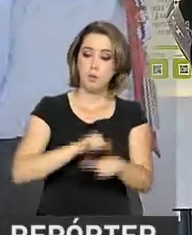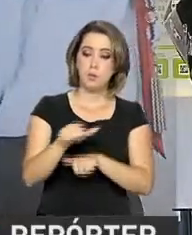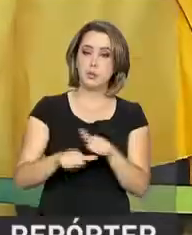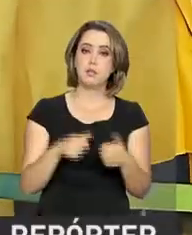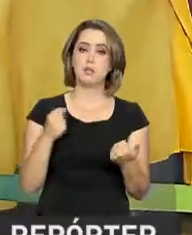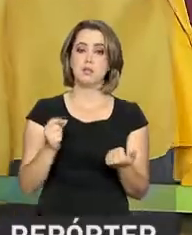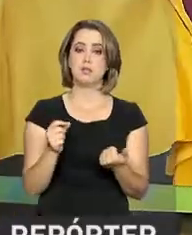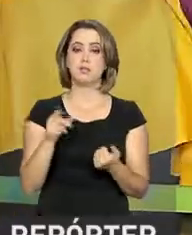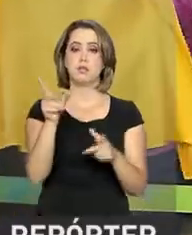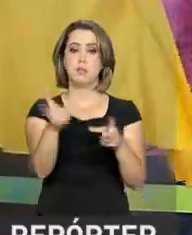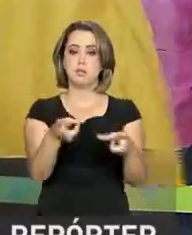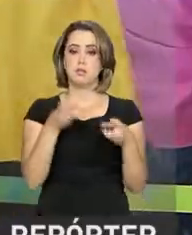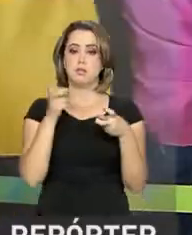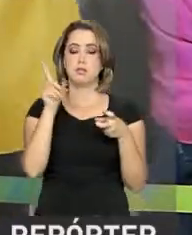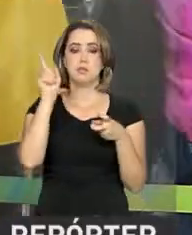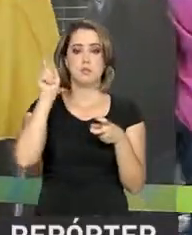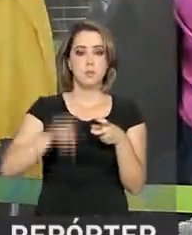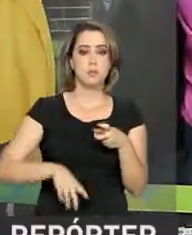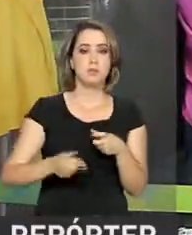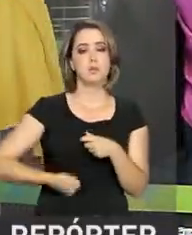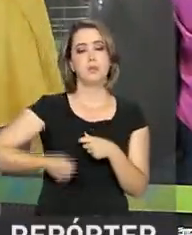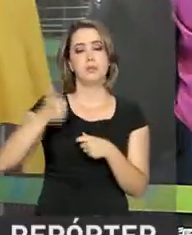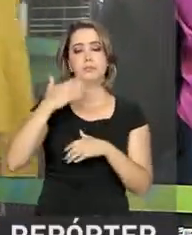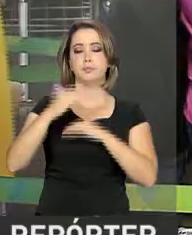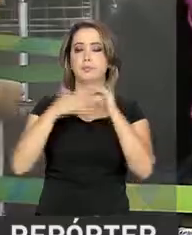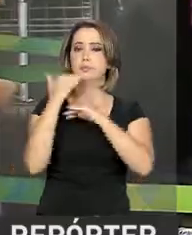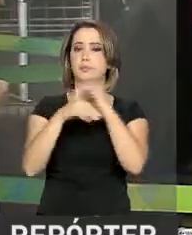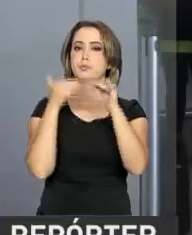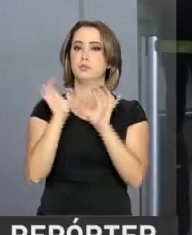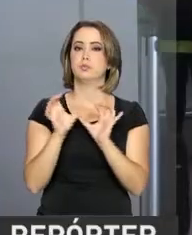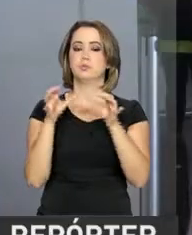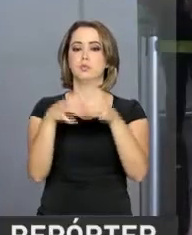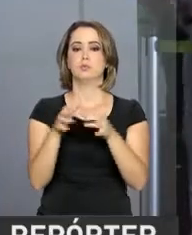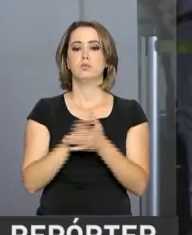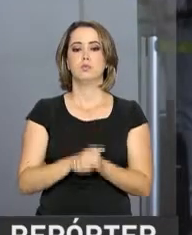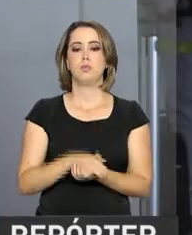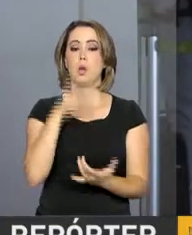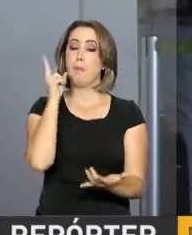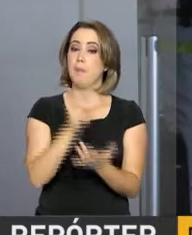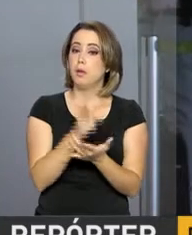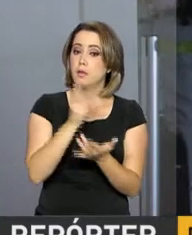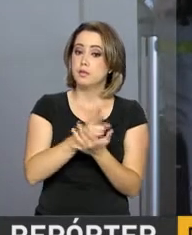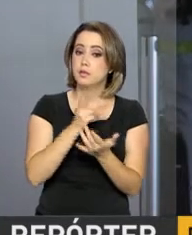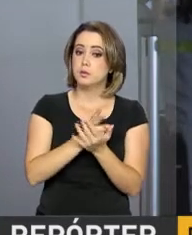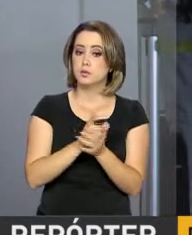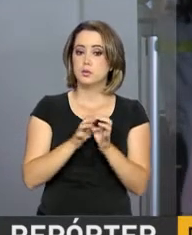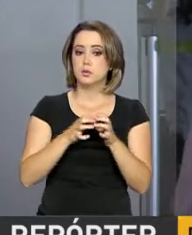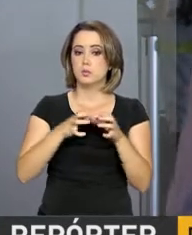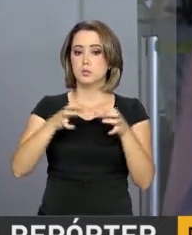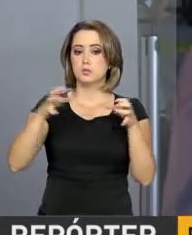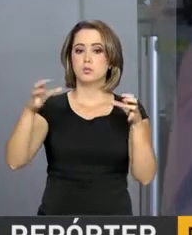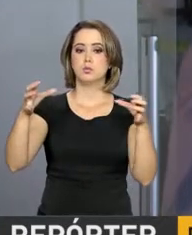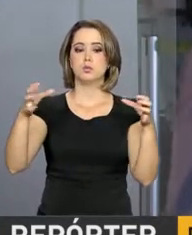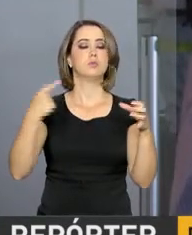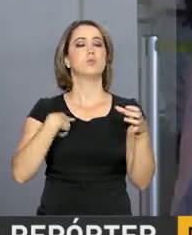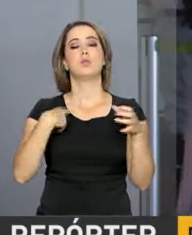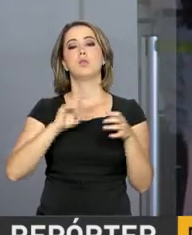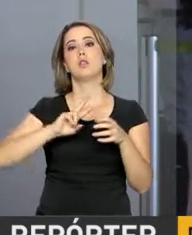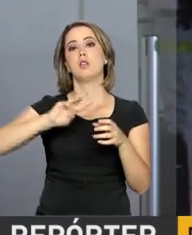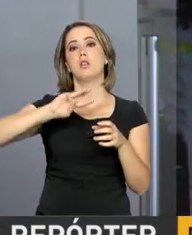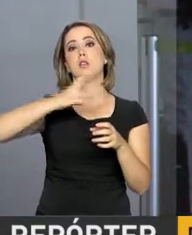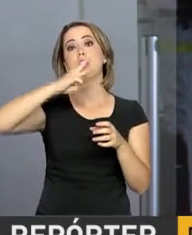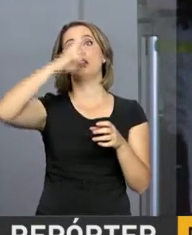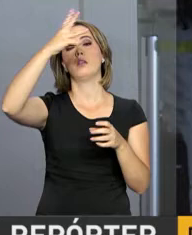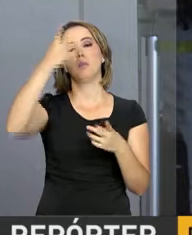a expectativa é de mais crescimento no setor mesmo com esse crescimento que triplicou nos passageiros ainda tem um índice baixo